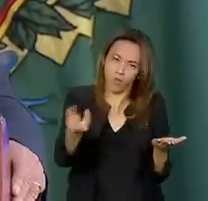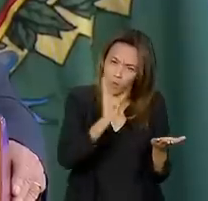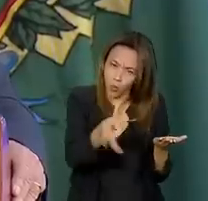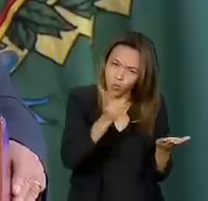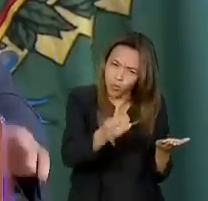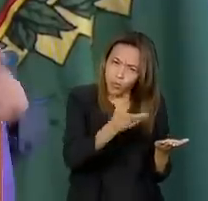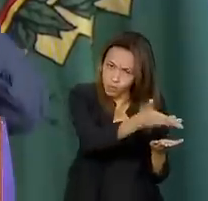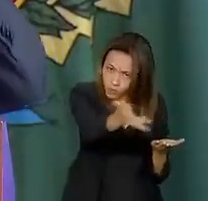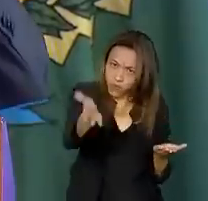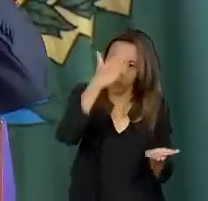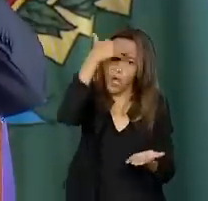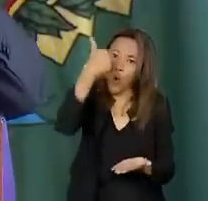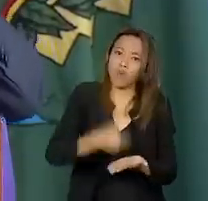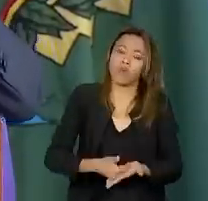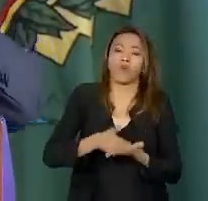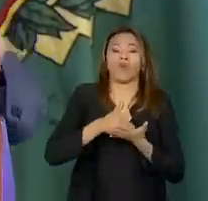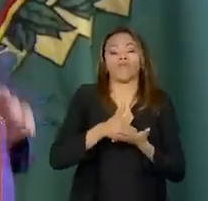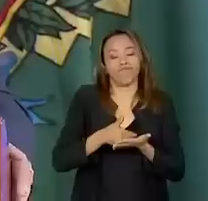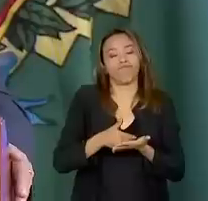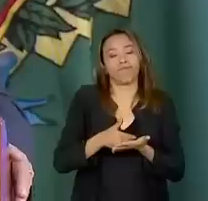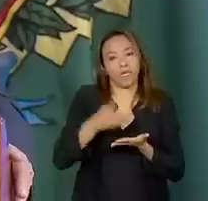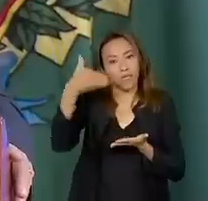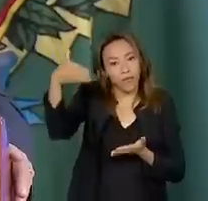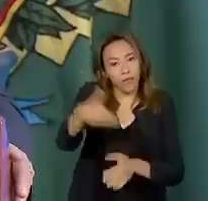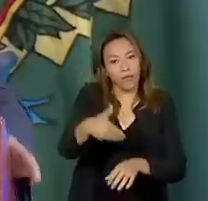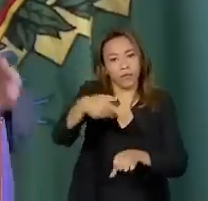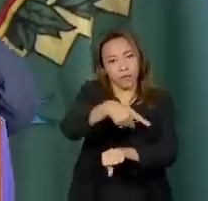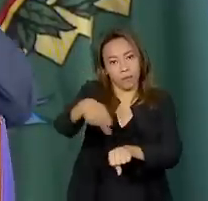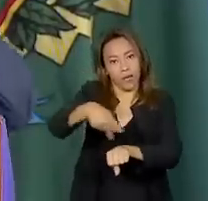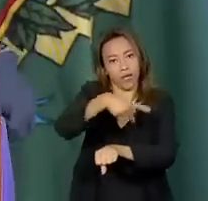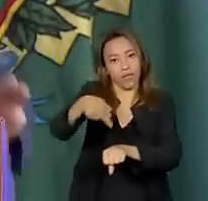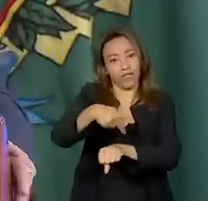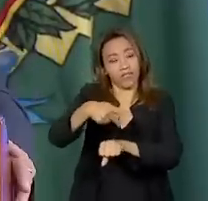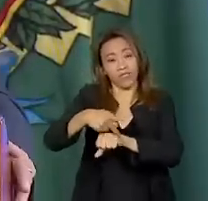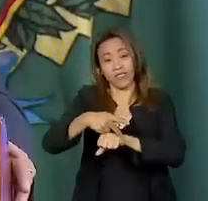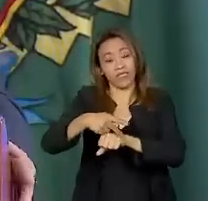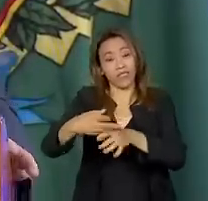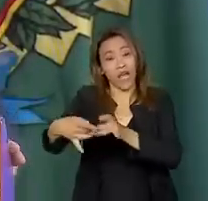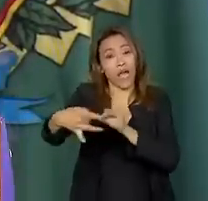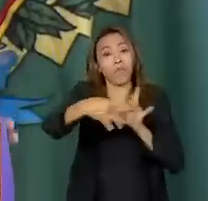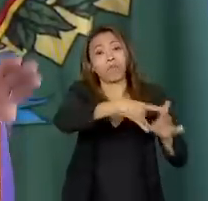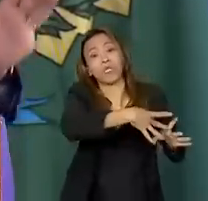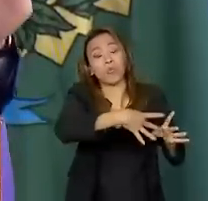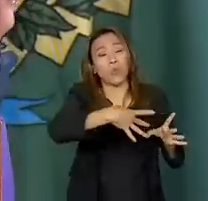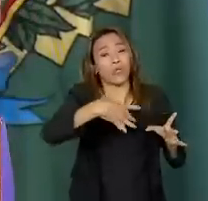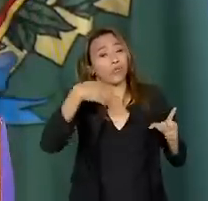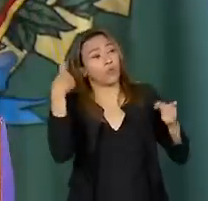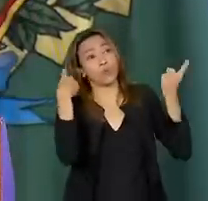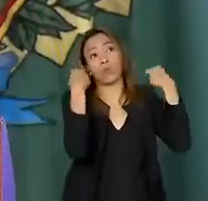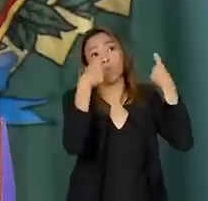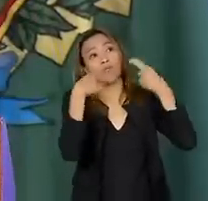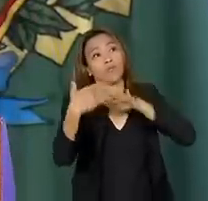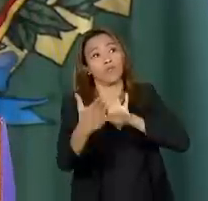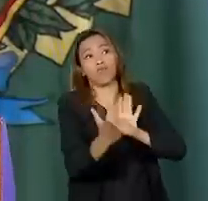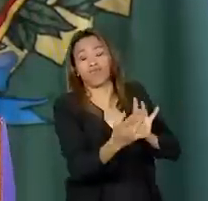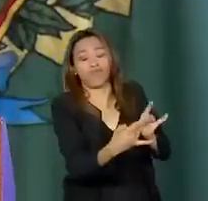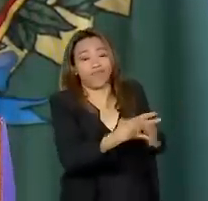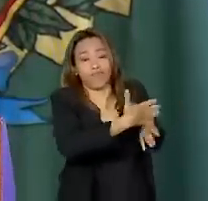tendo confiança que esse país saiu da loucura que ele se encontrava e esse país